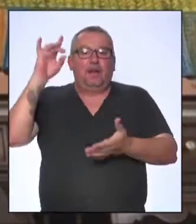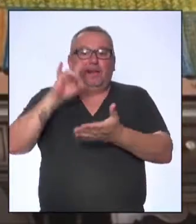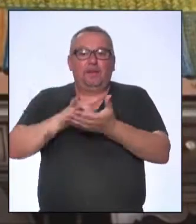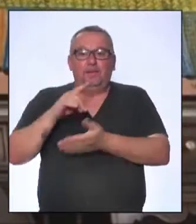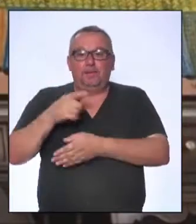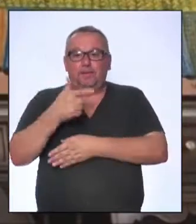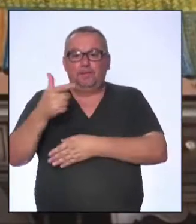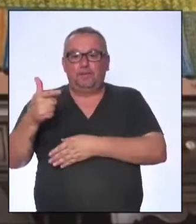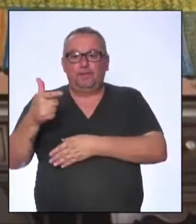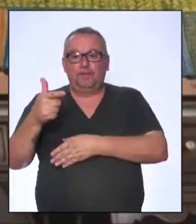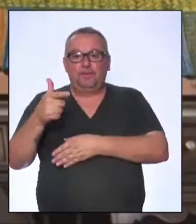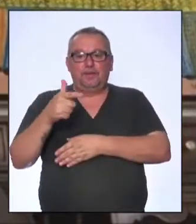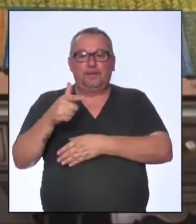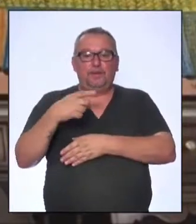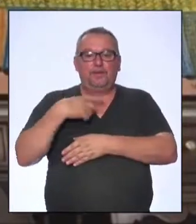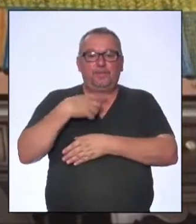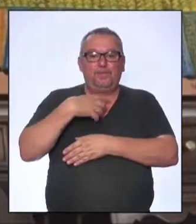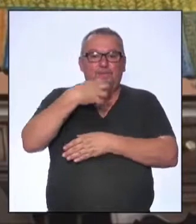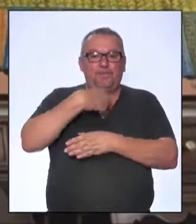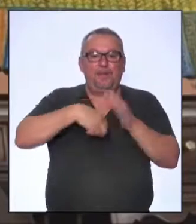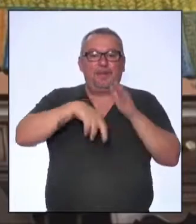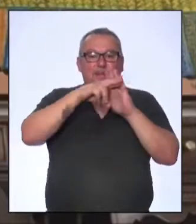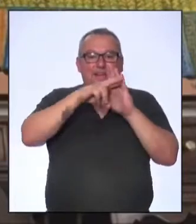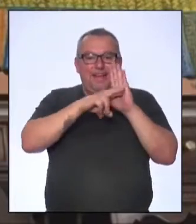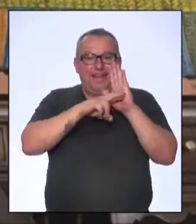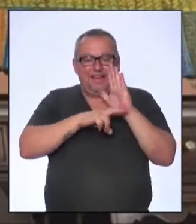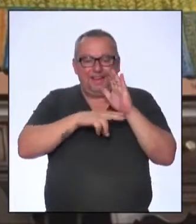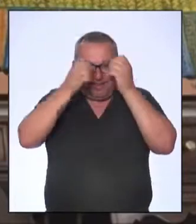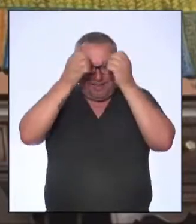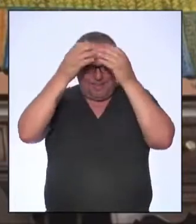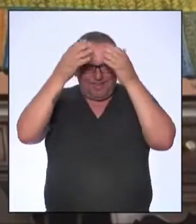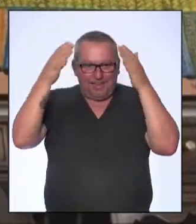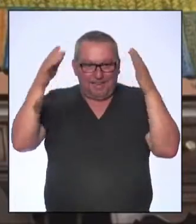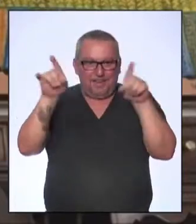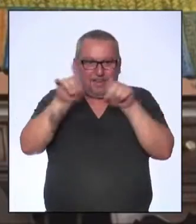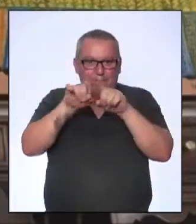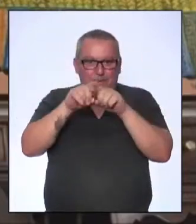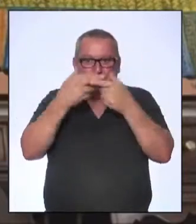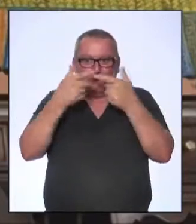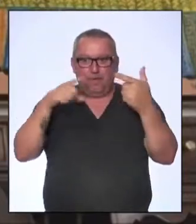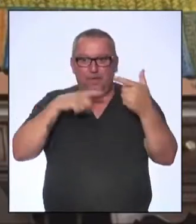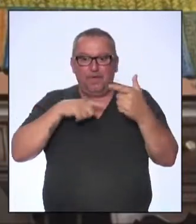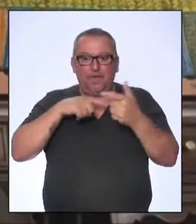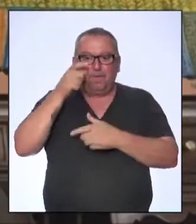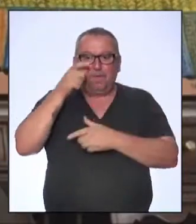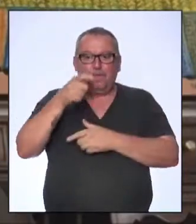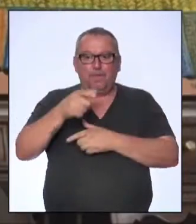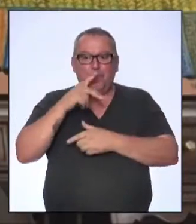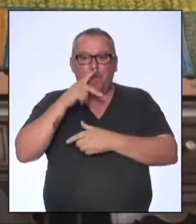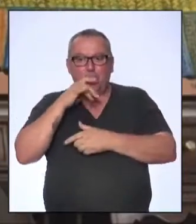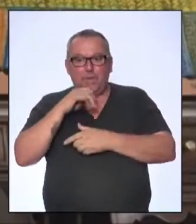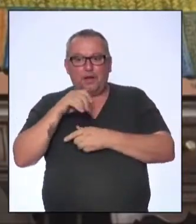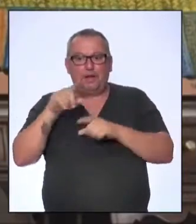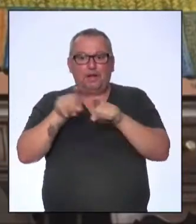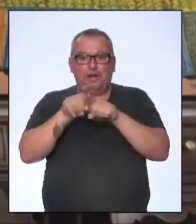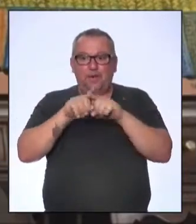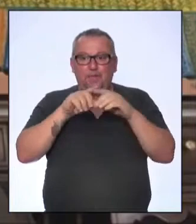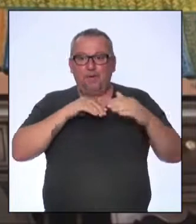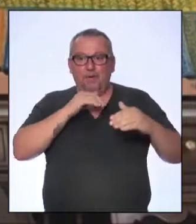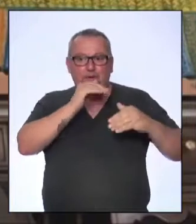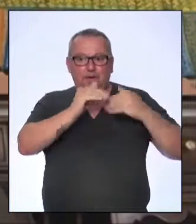havia um protocolo claro, que uma coisa é o interesse do pai pelo